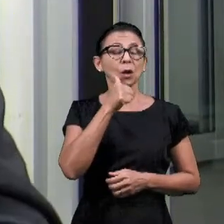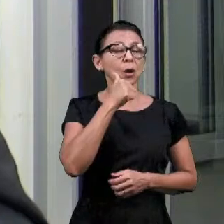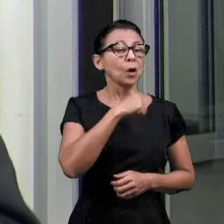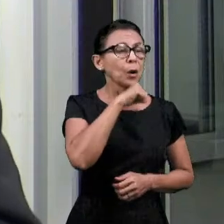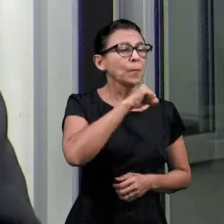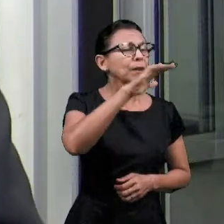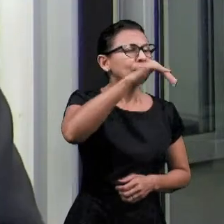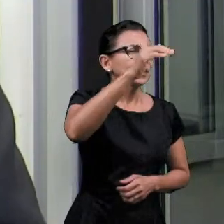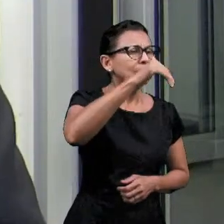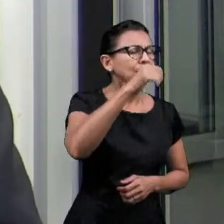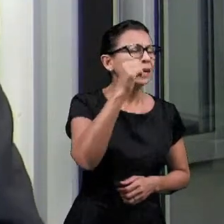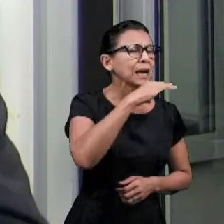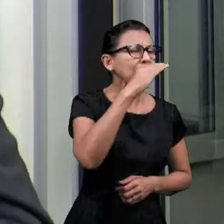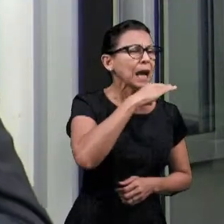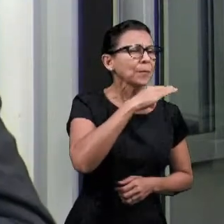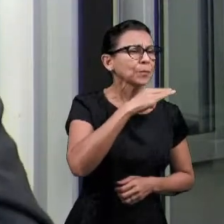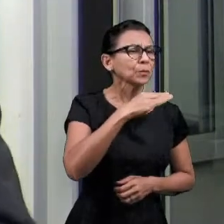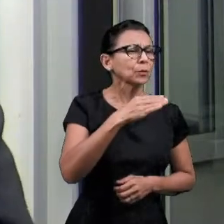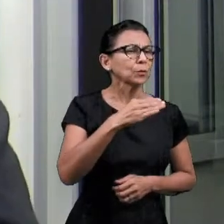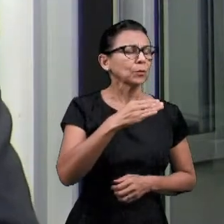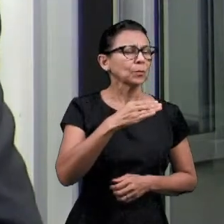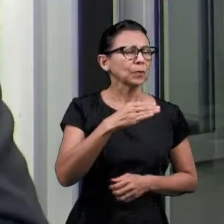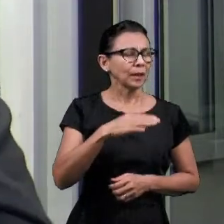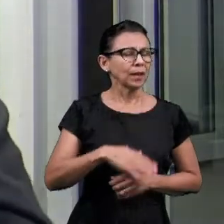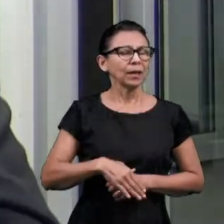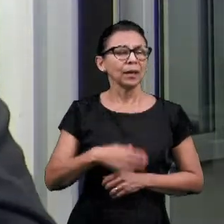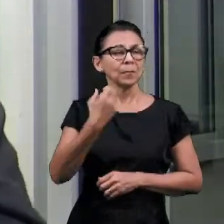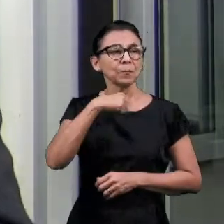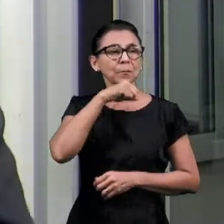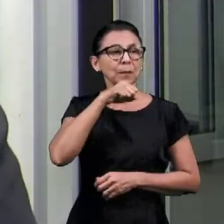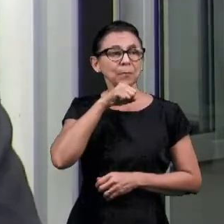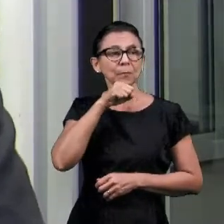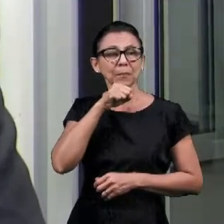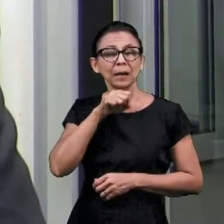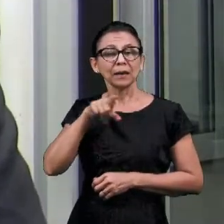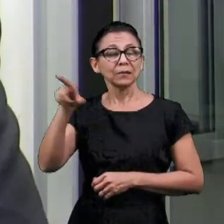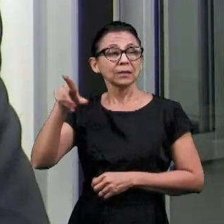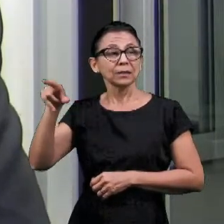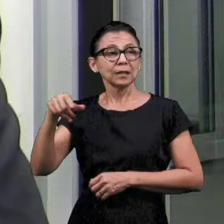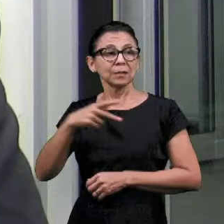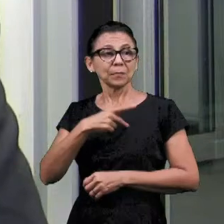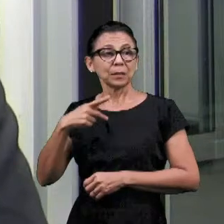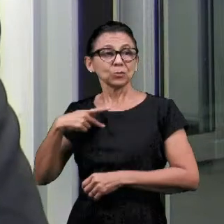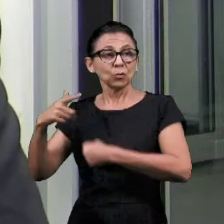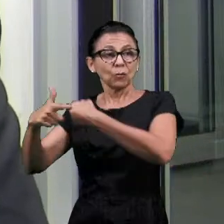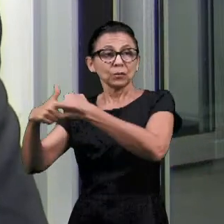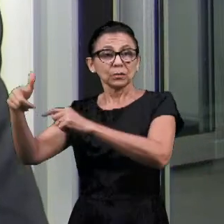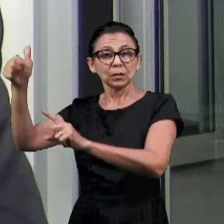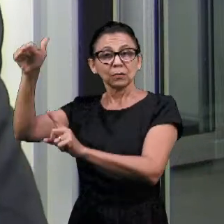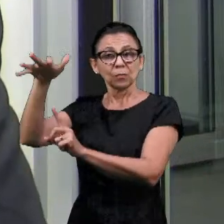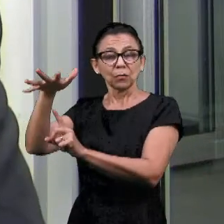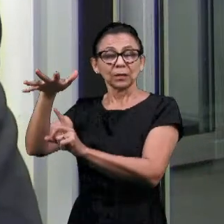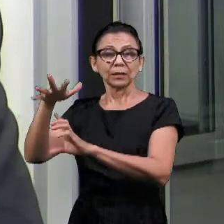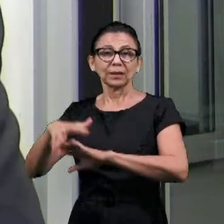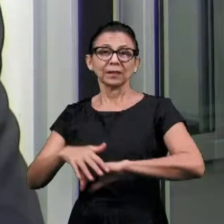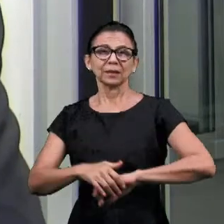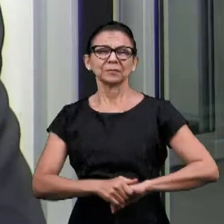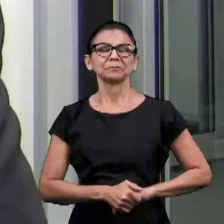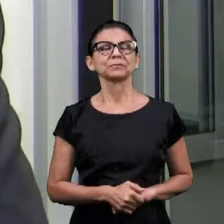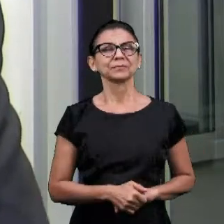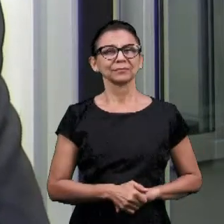veio correndo. Eu me lembro bem dessa... tem essa marca do tempo de ministério, da ordenação, por